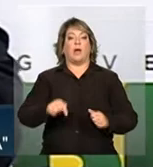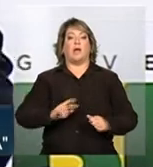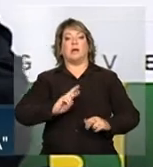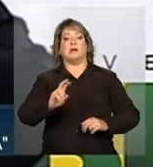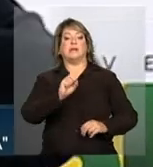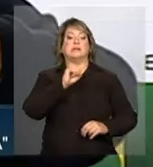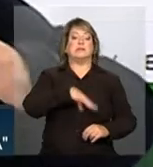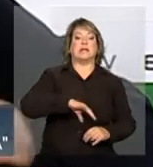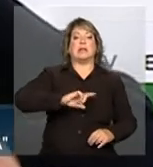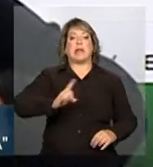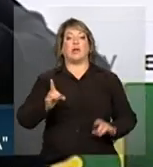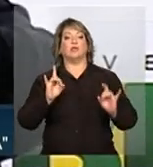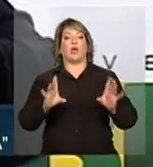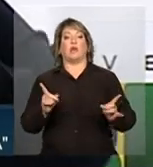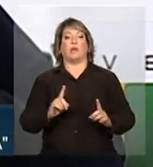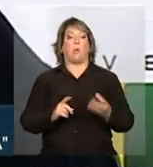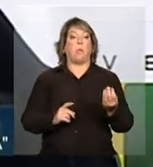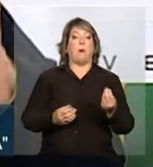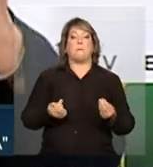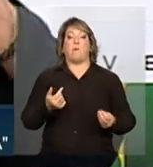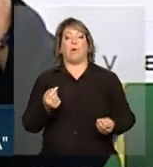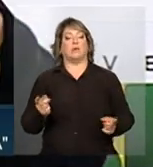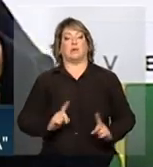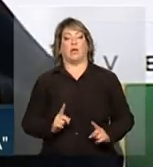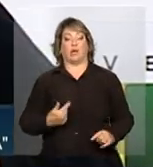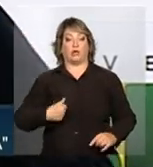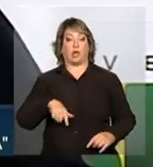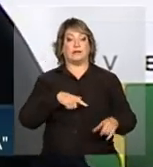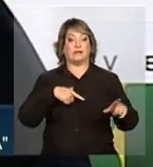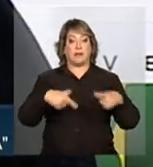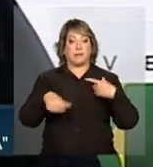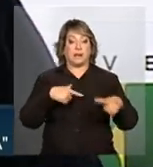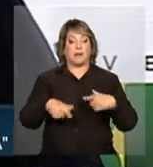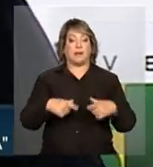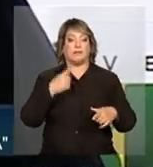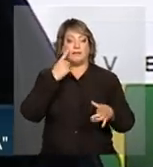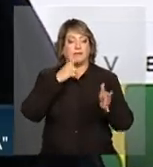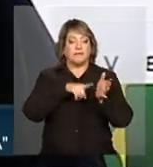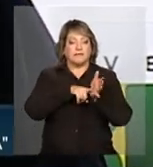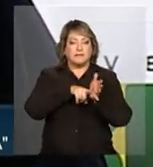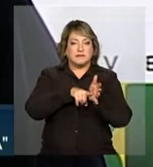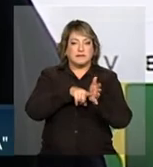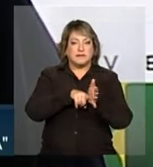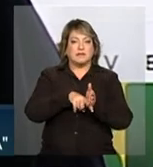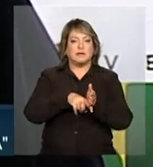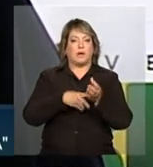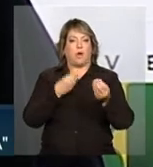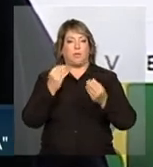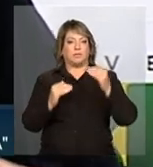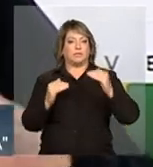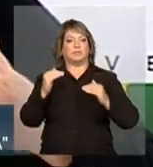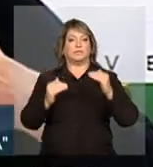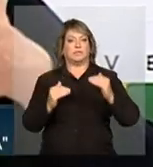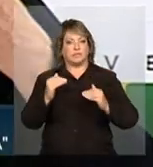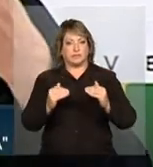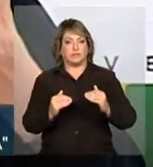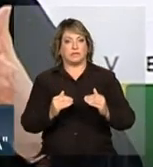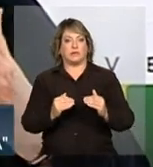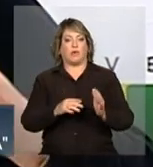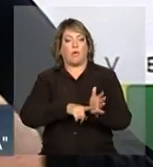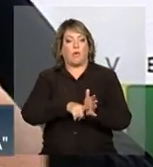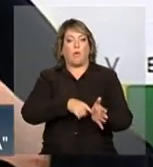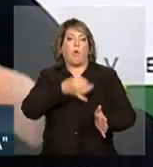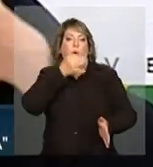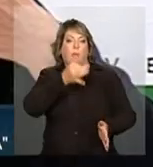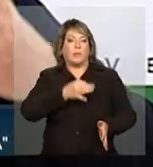sim ou não, muito e pouco. Nós trabalhamos com escalas bastante moduladas para que